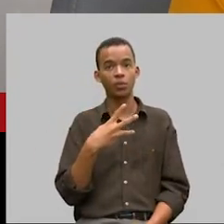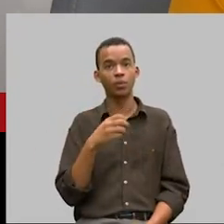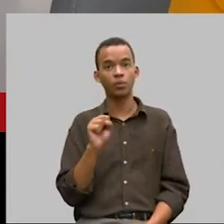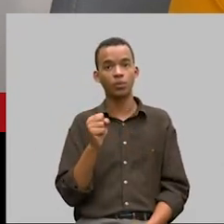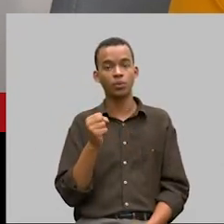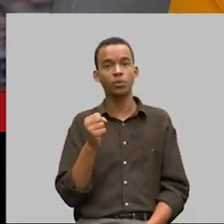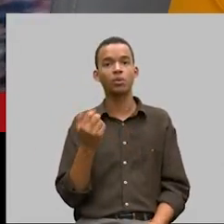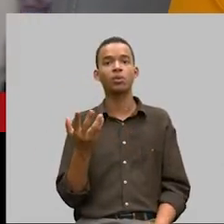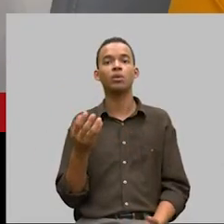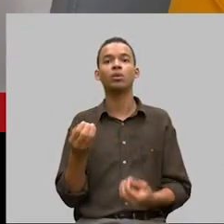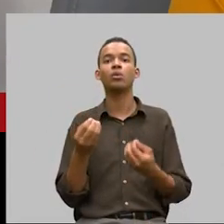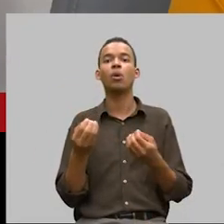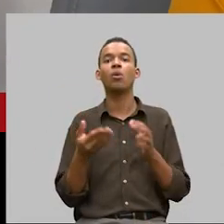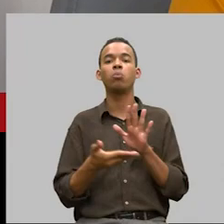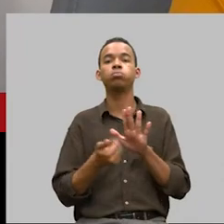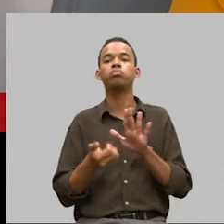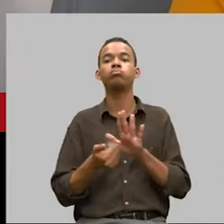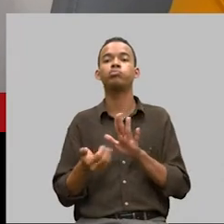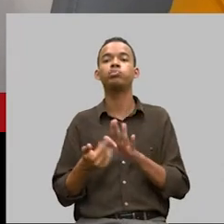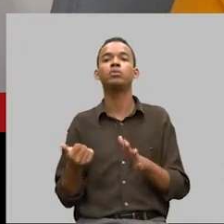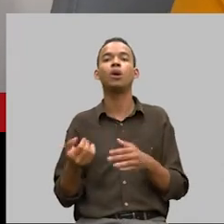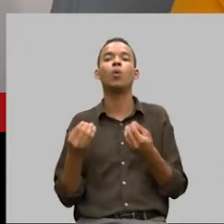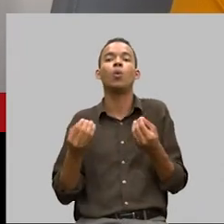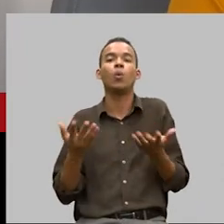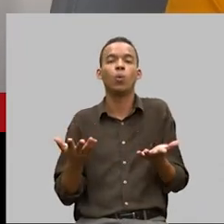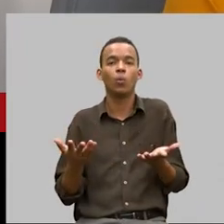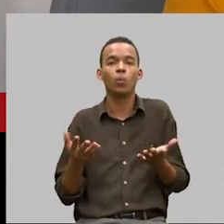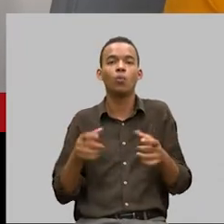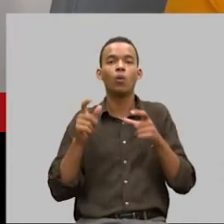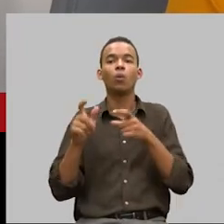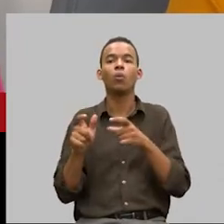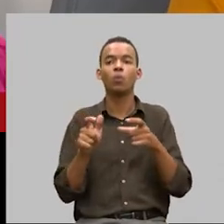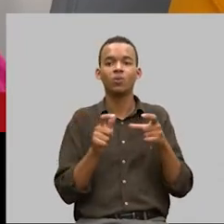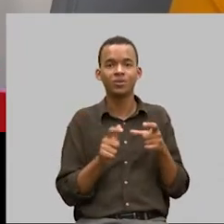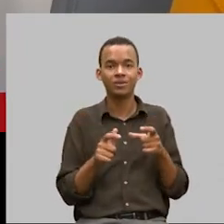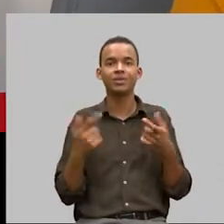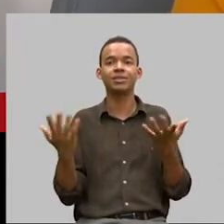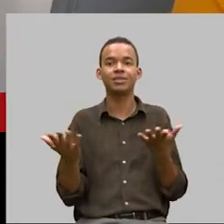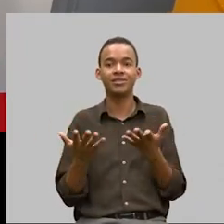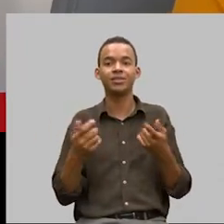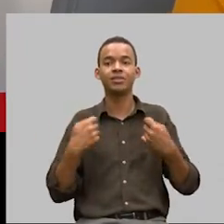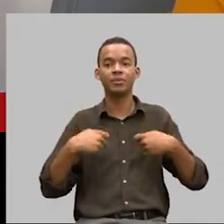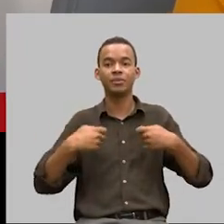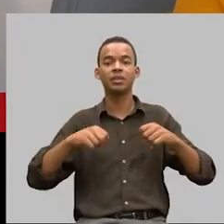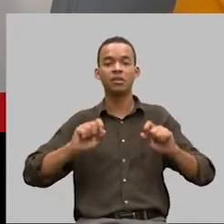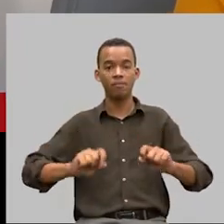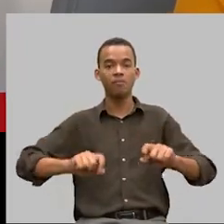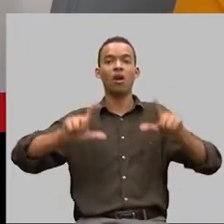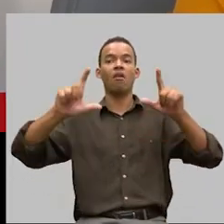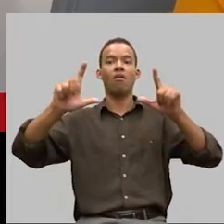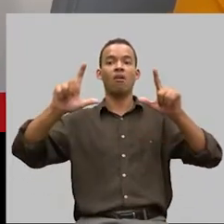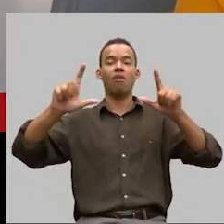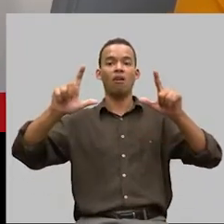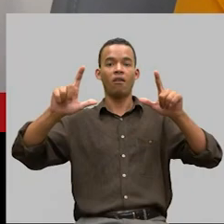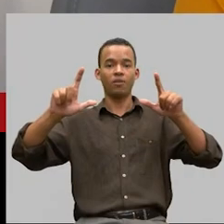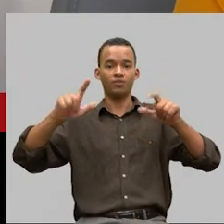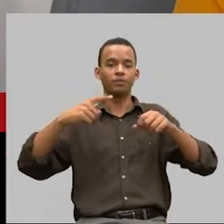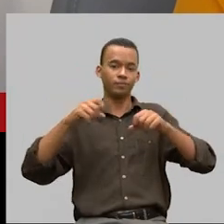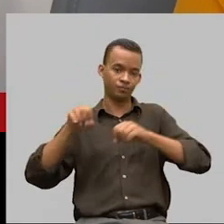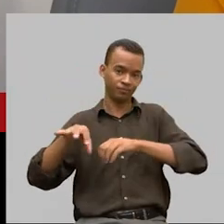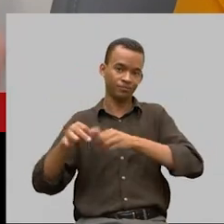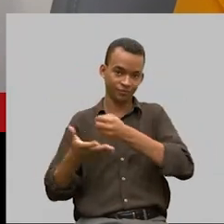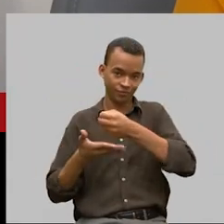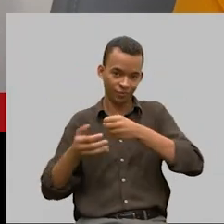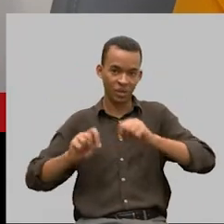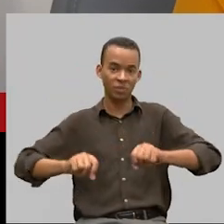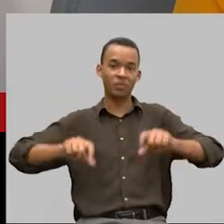de onde esses cargos serão extintos Olha só no momento que a gente precisaria de mais estado na Educação Básica o governo